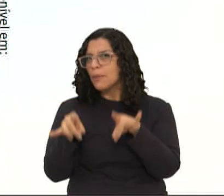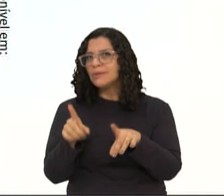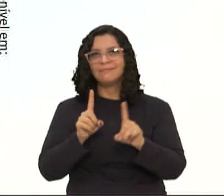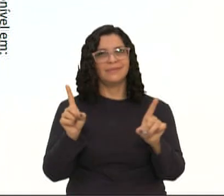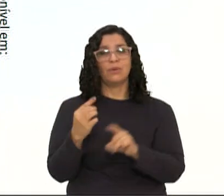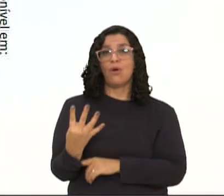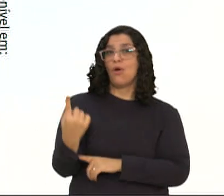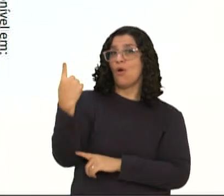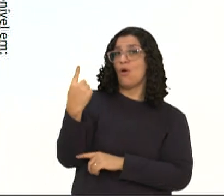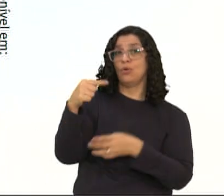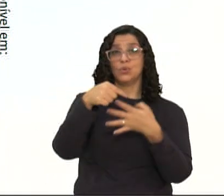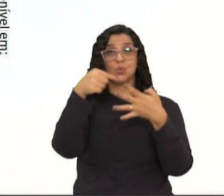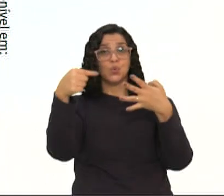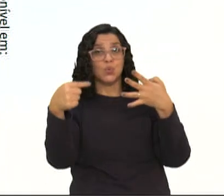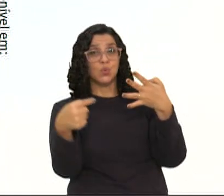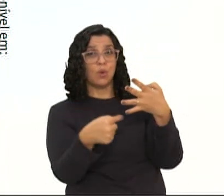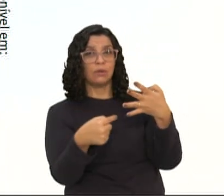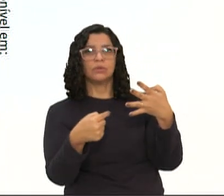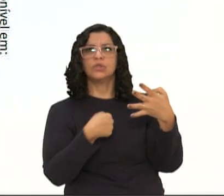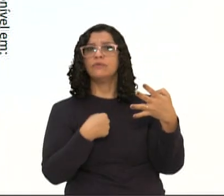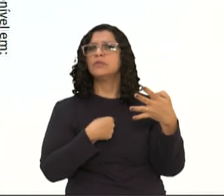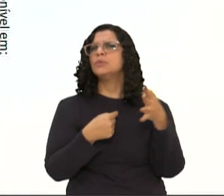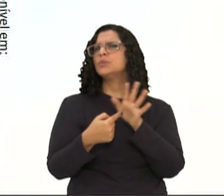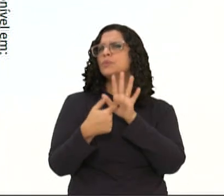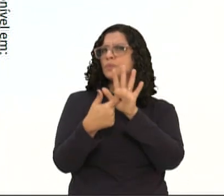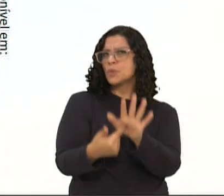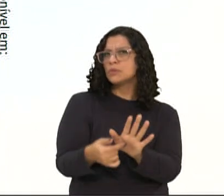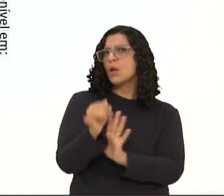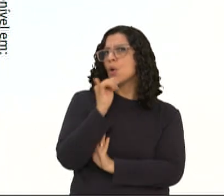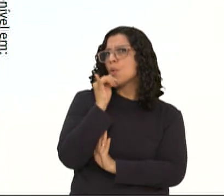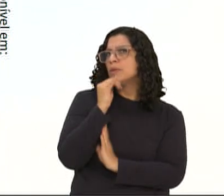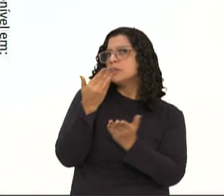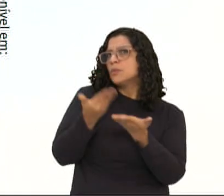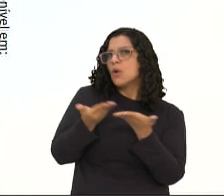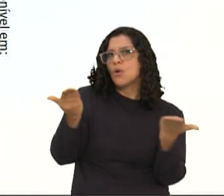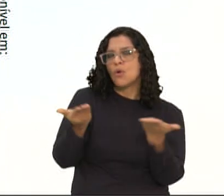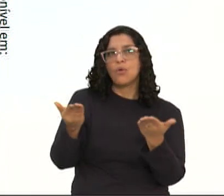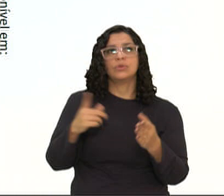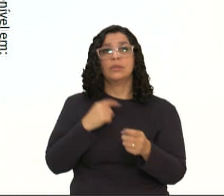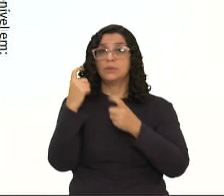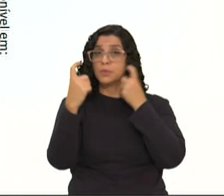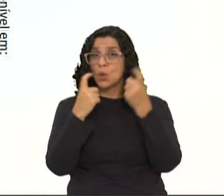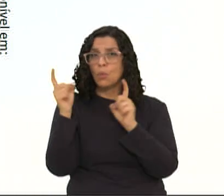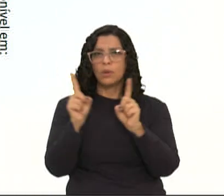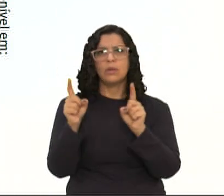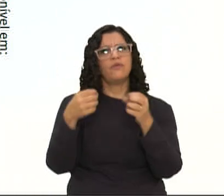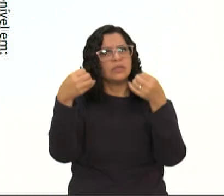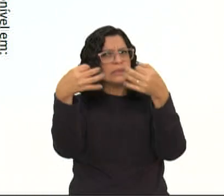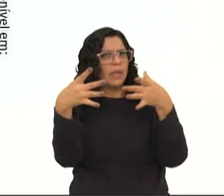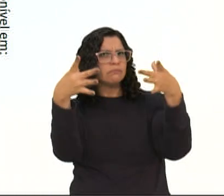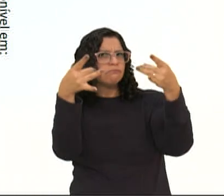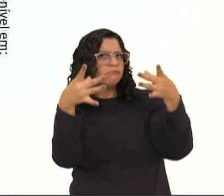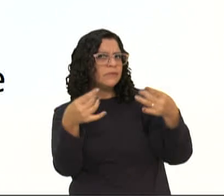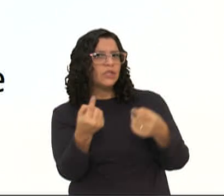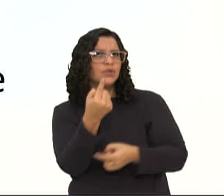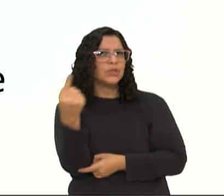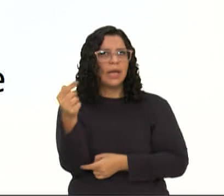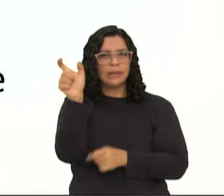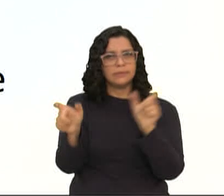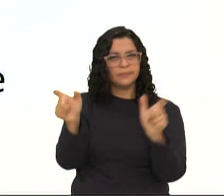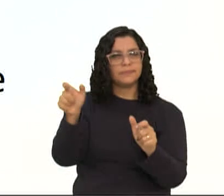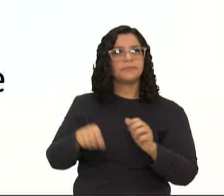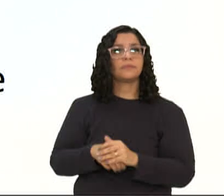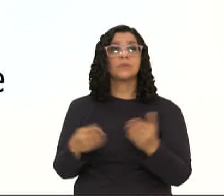eu trago os quatro monarcas que nós vamos usar como exemplos para essa aula. Não se preocupe, daqui a pouco eu vou explicar um a um cada um